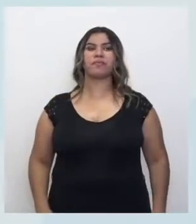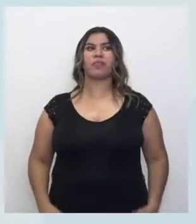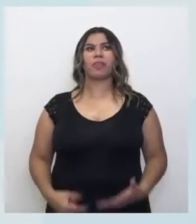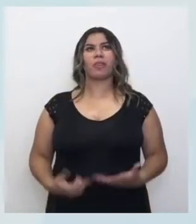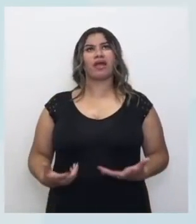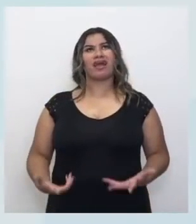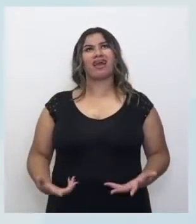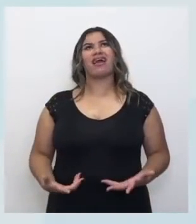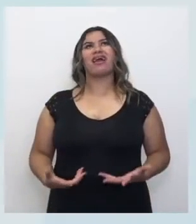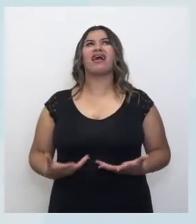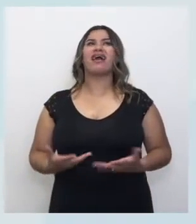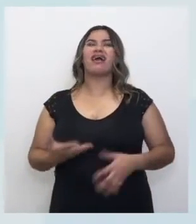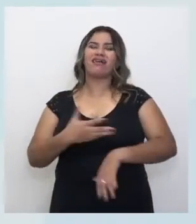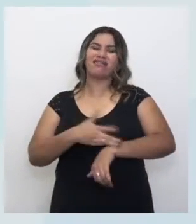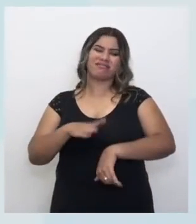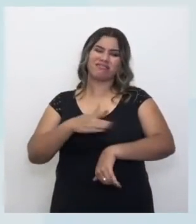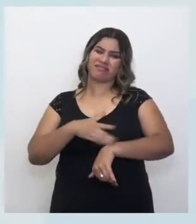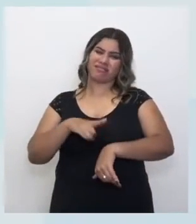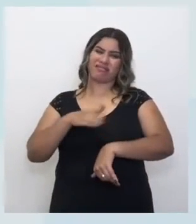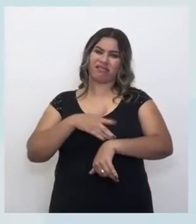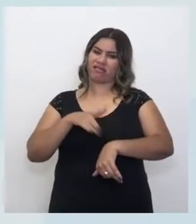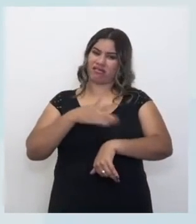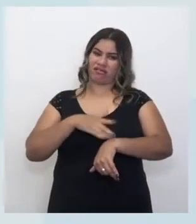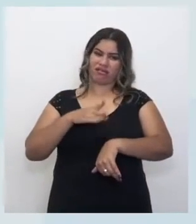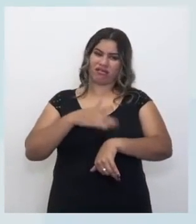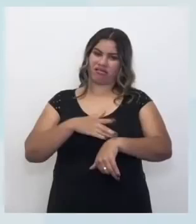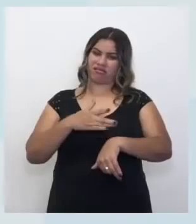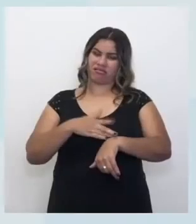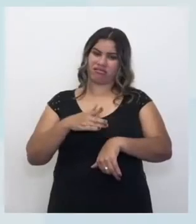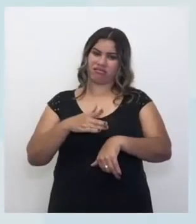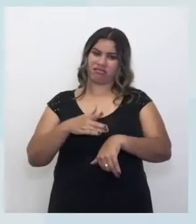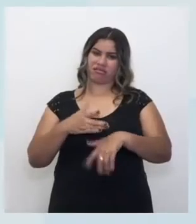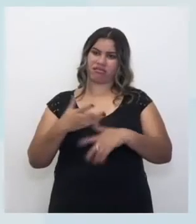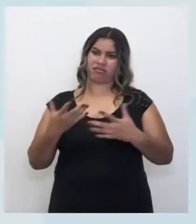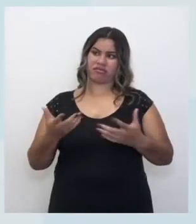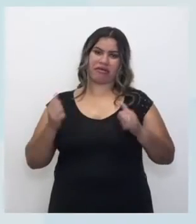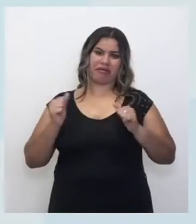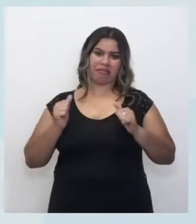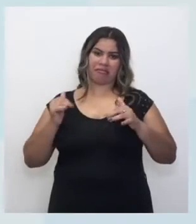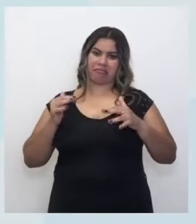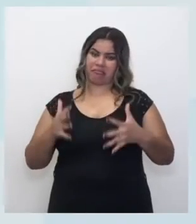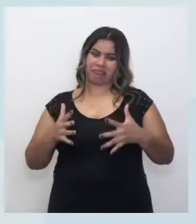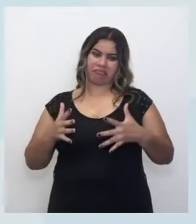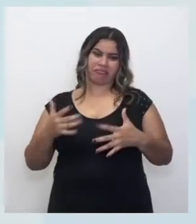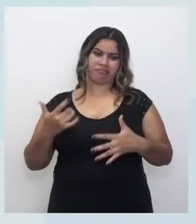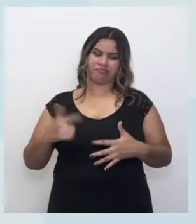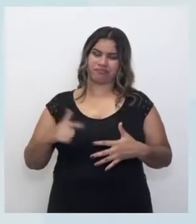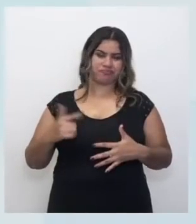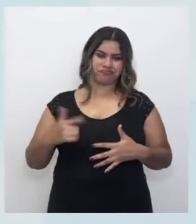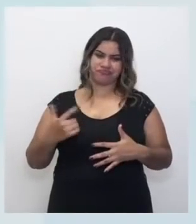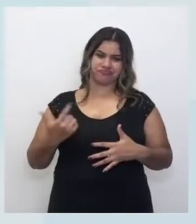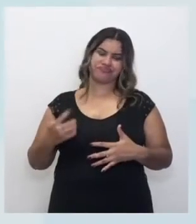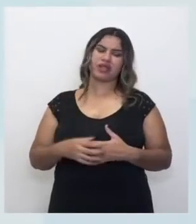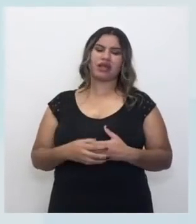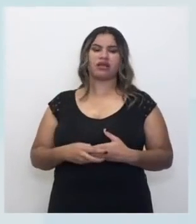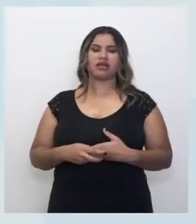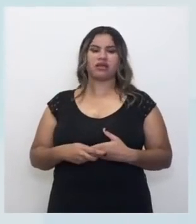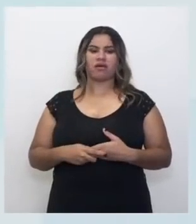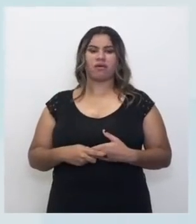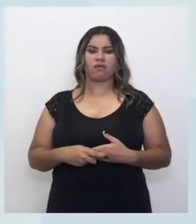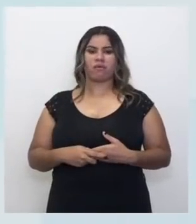muito na prática, né? Aquilo que tem relação com a ação, né? E não tanto com